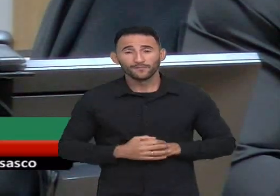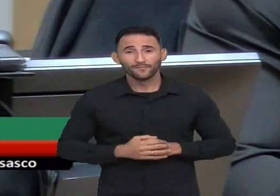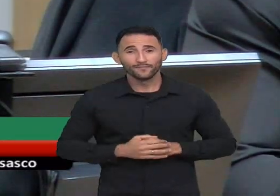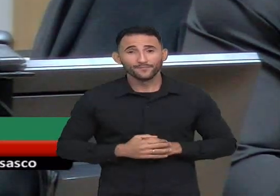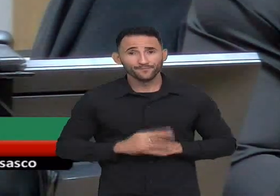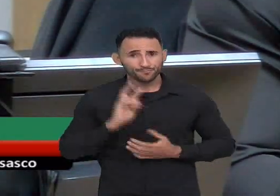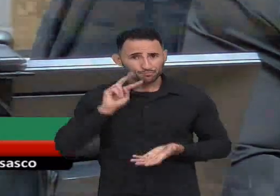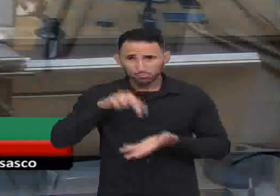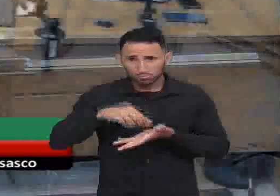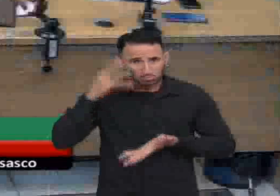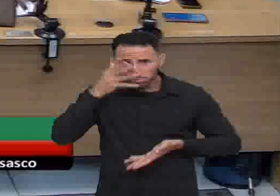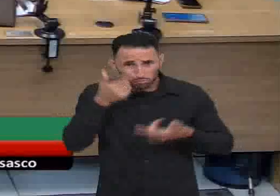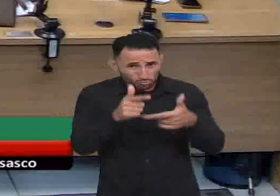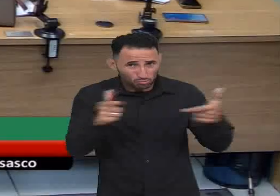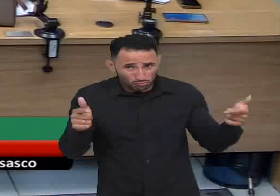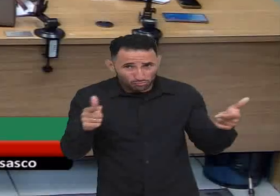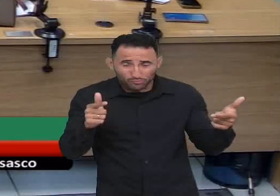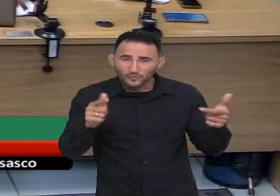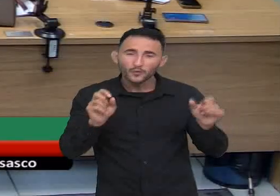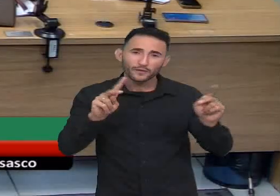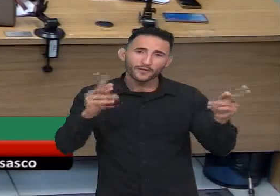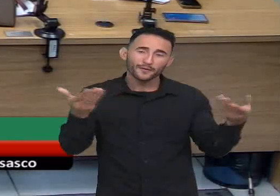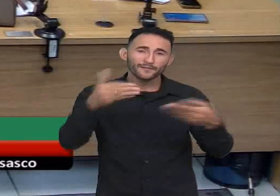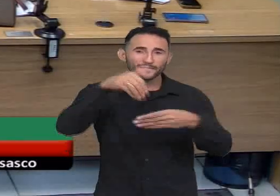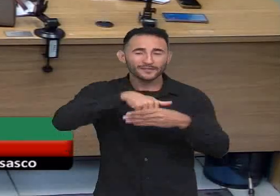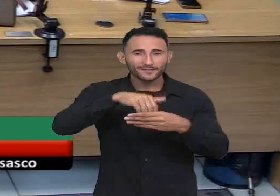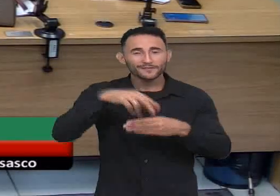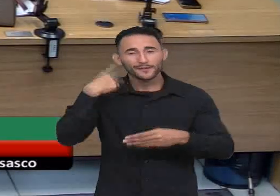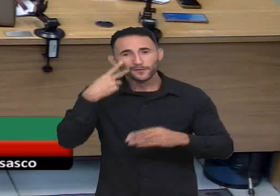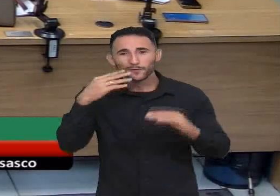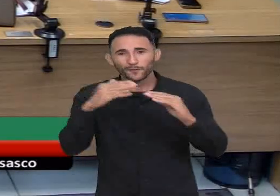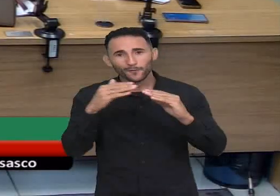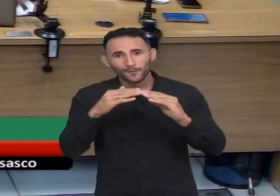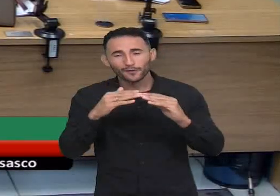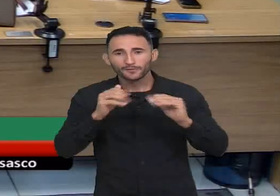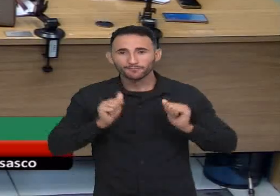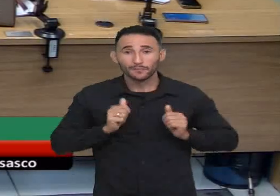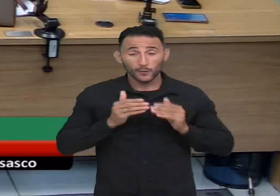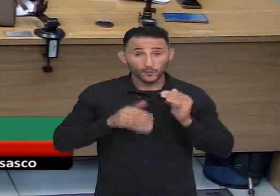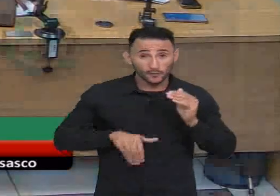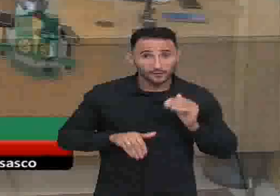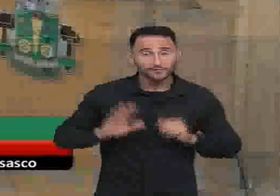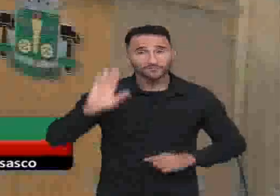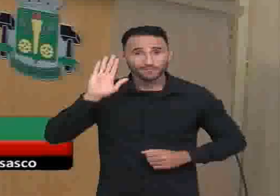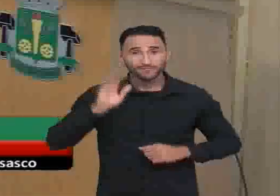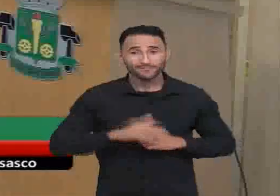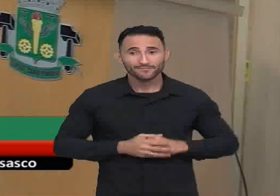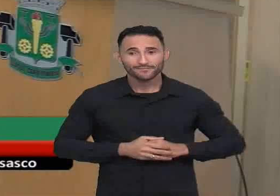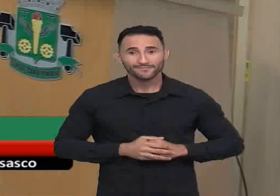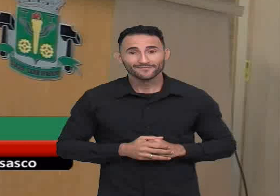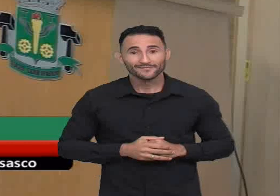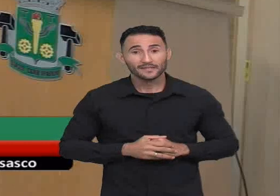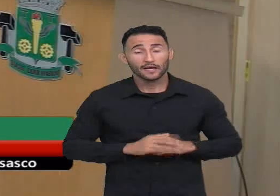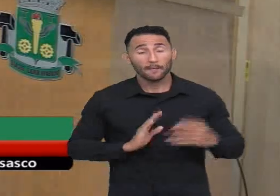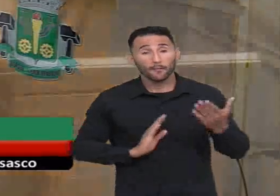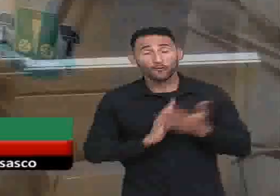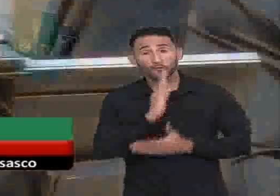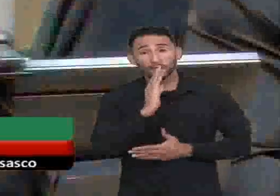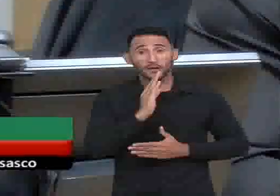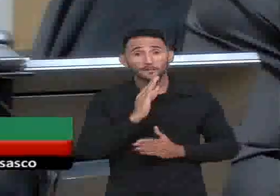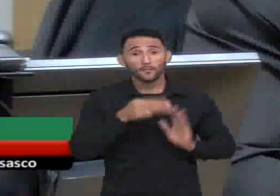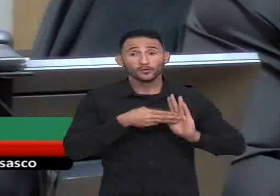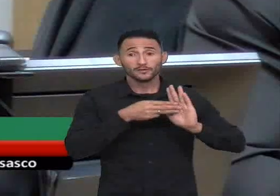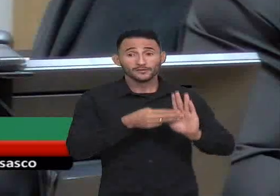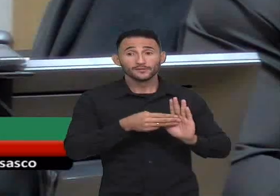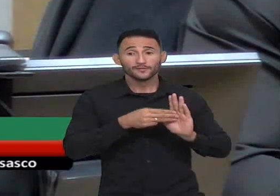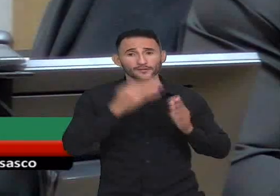Não havendo quem queira discuti-la, está em votação. Os vereadores favoráveis permaneçam como estão, os contrários se manifestam. Aprovado a moção